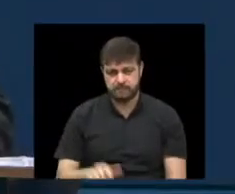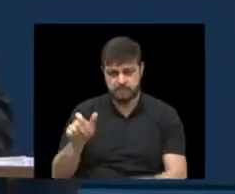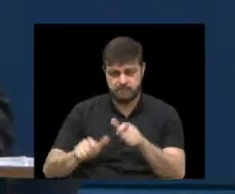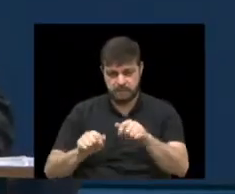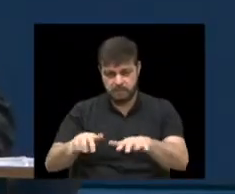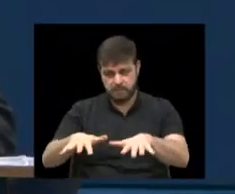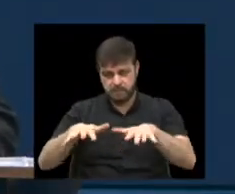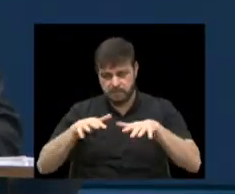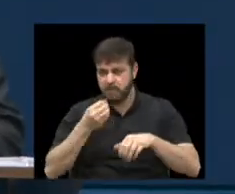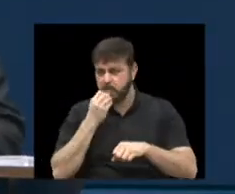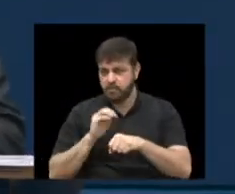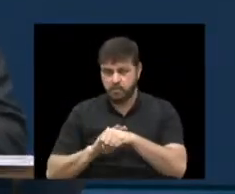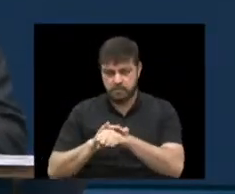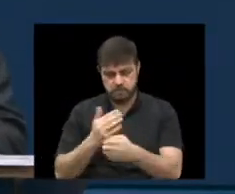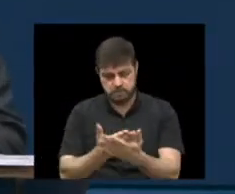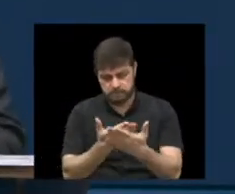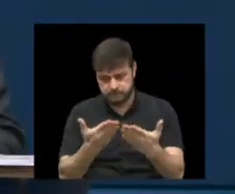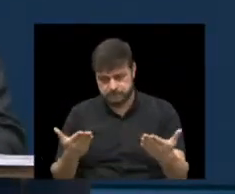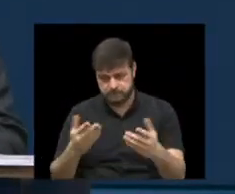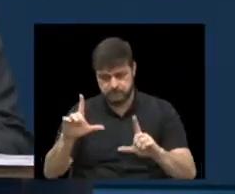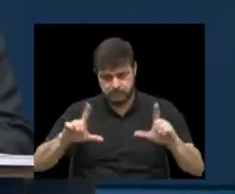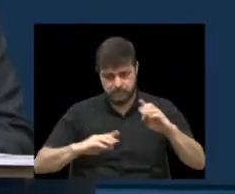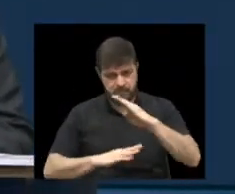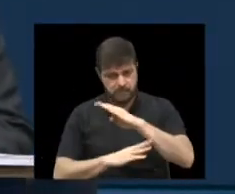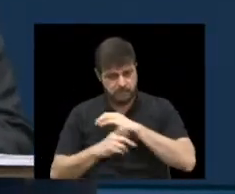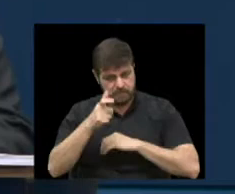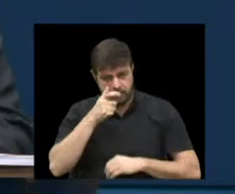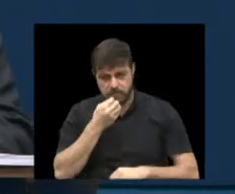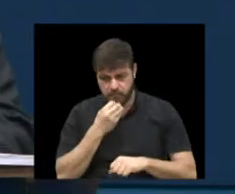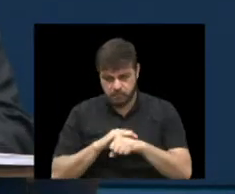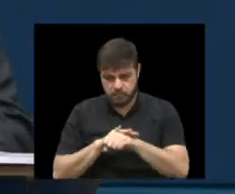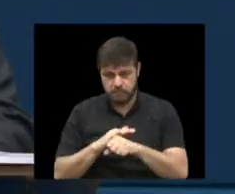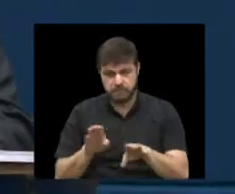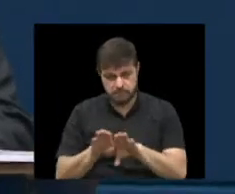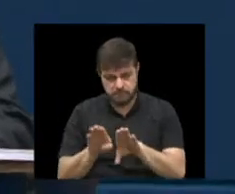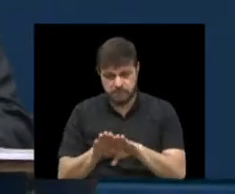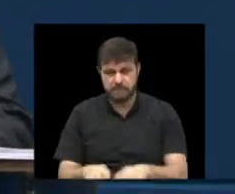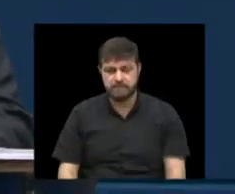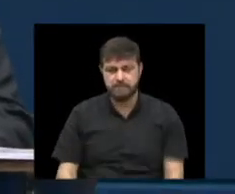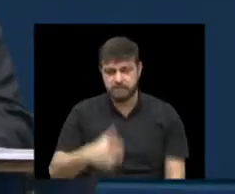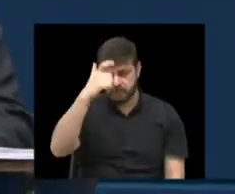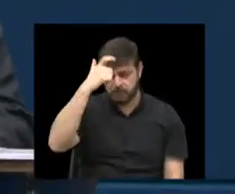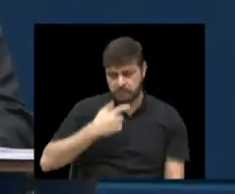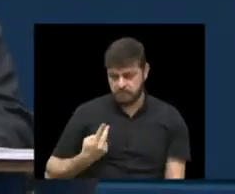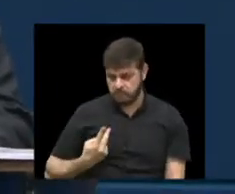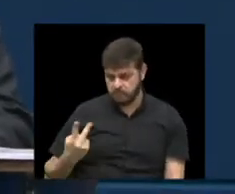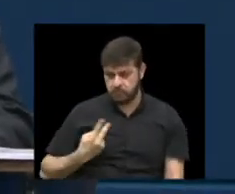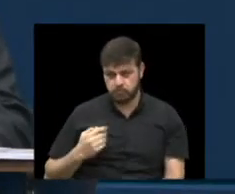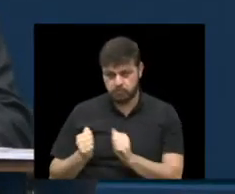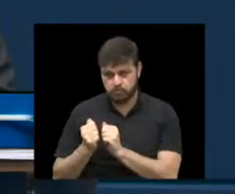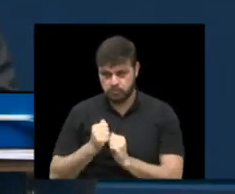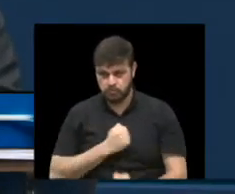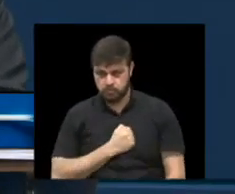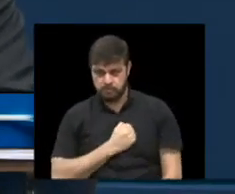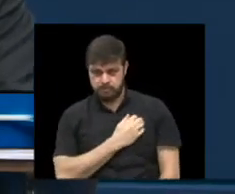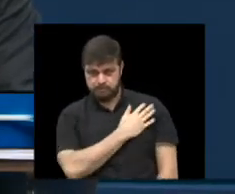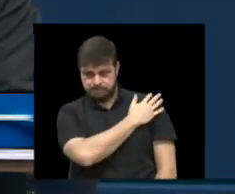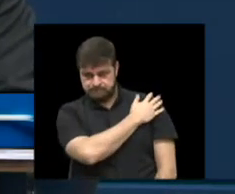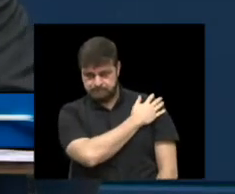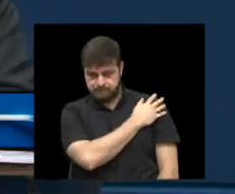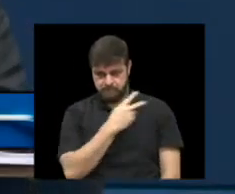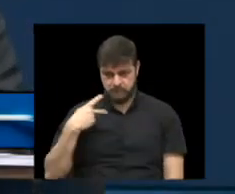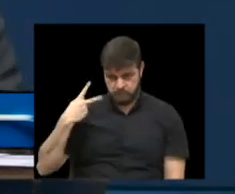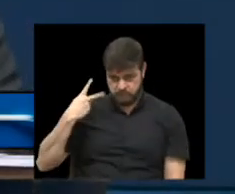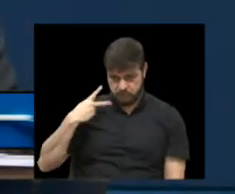TV Câmara, meu boa noite. Aqui eu gostaria de deixar registrado, eu e o vereador Tenente Santini